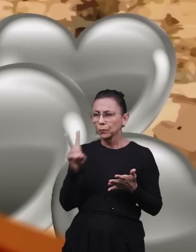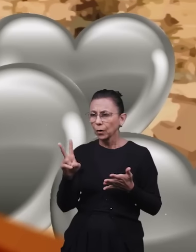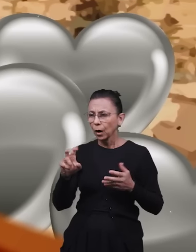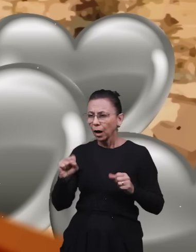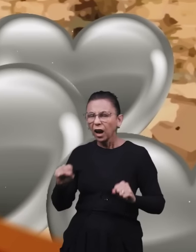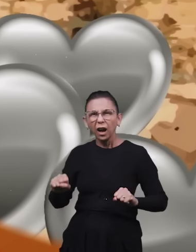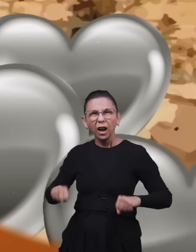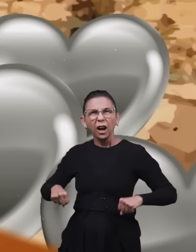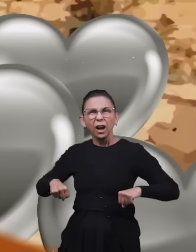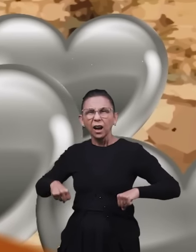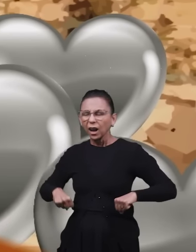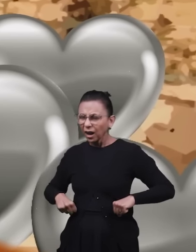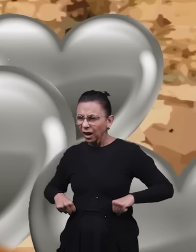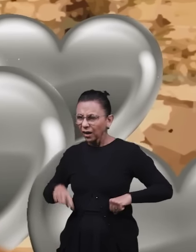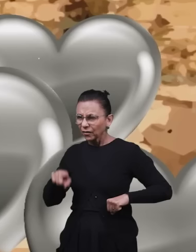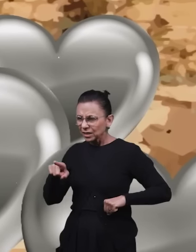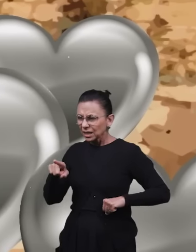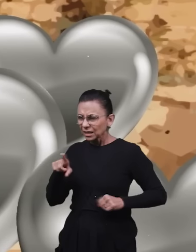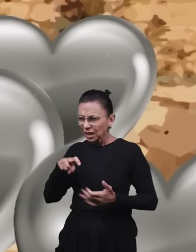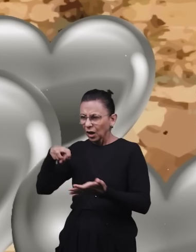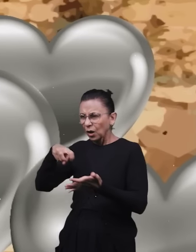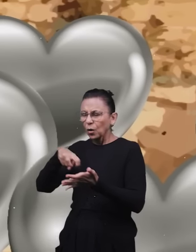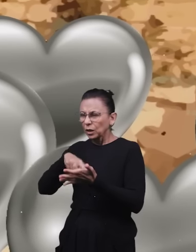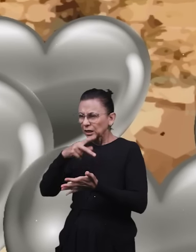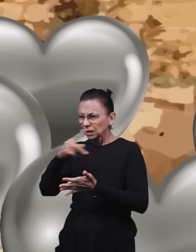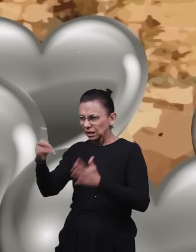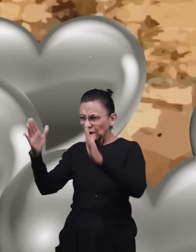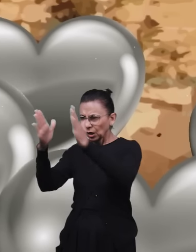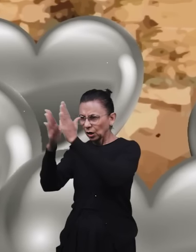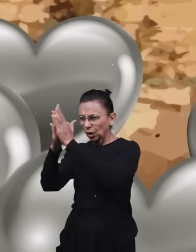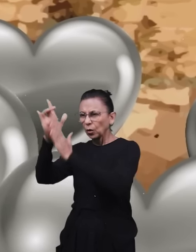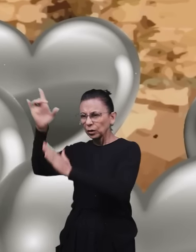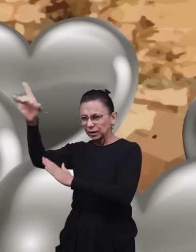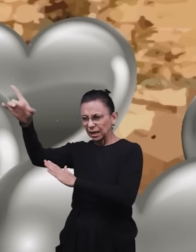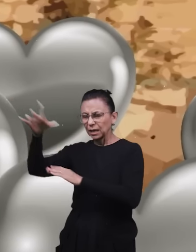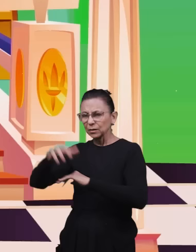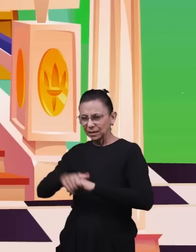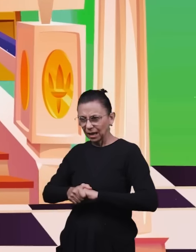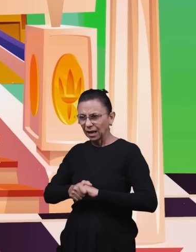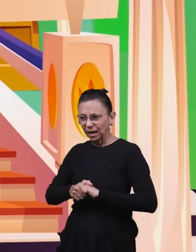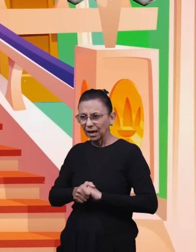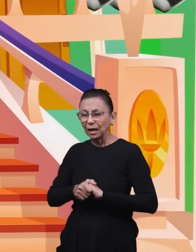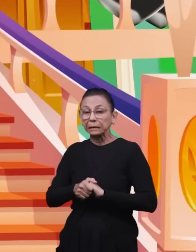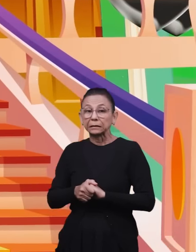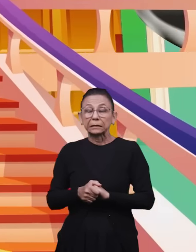Prostrado ao seu Deus, seus inimigos